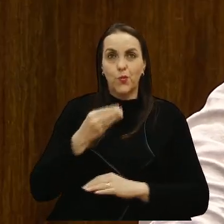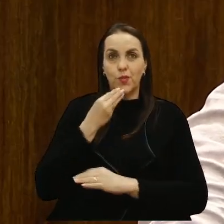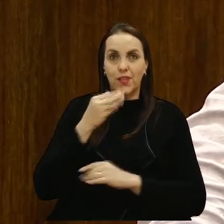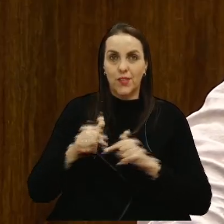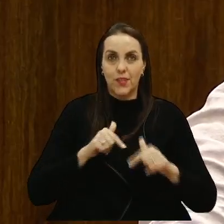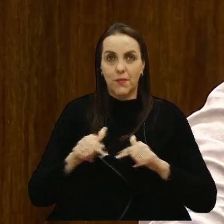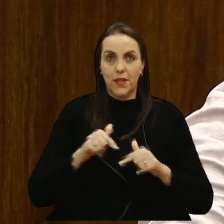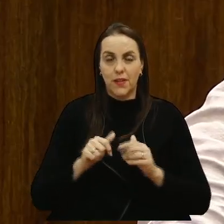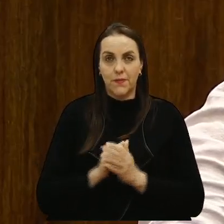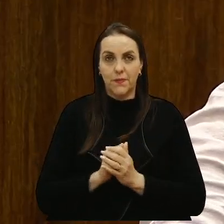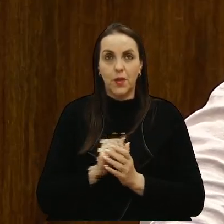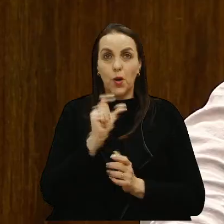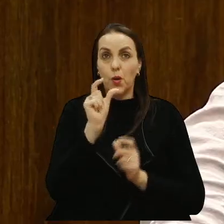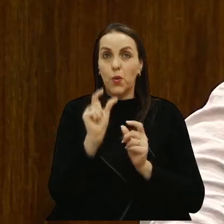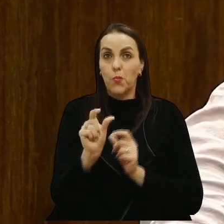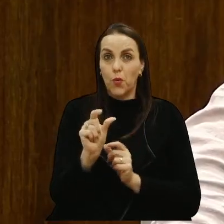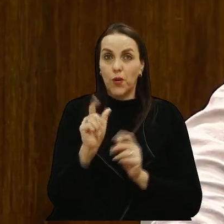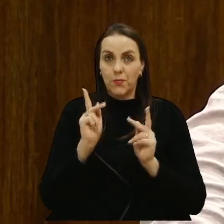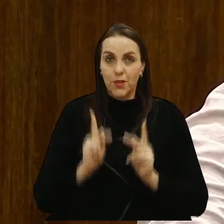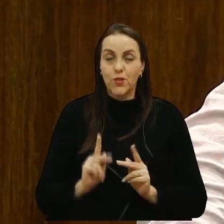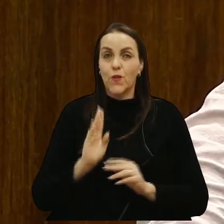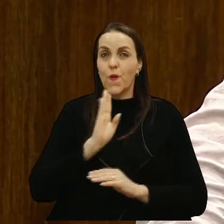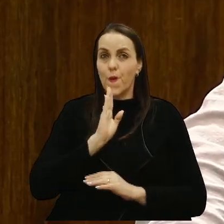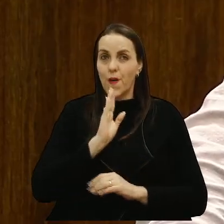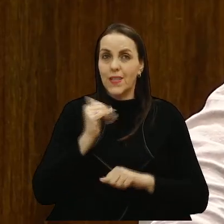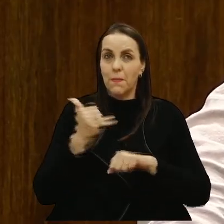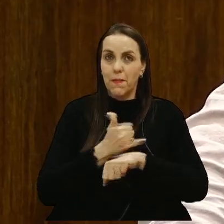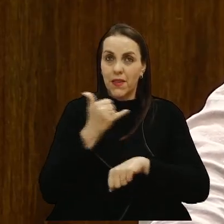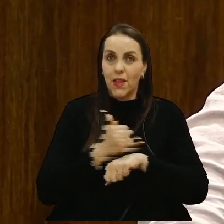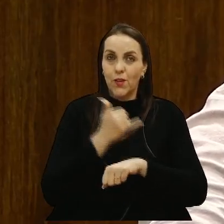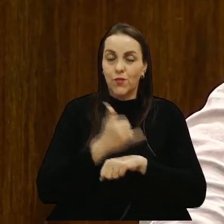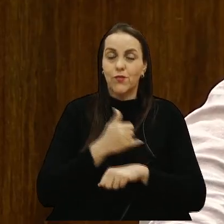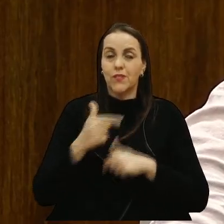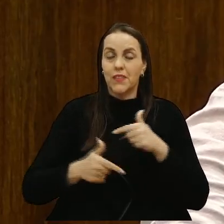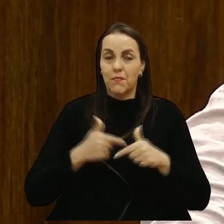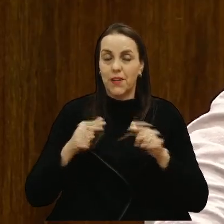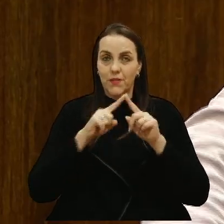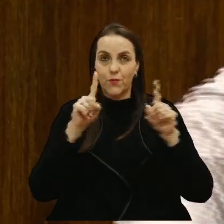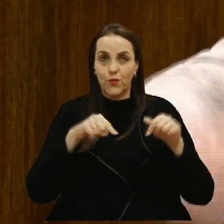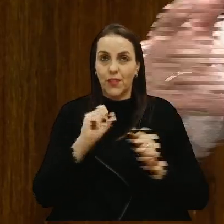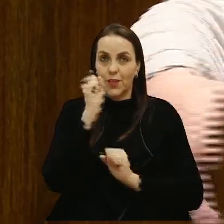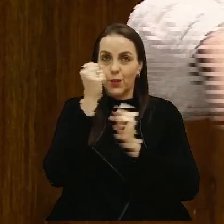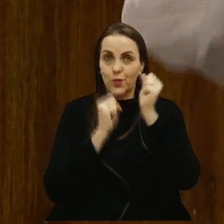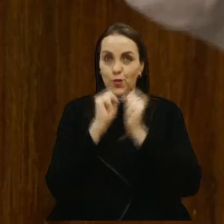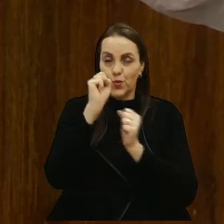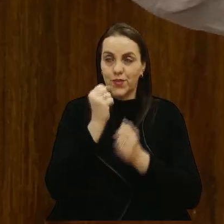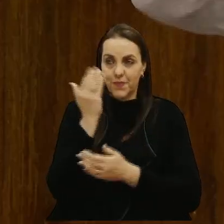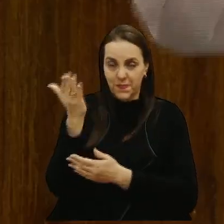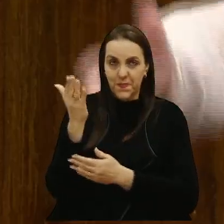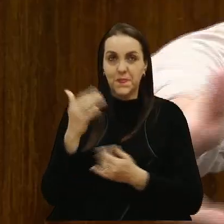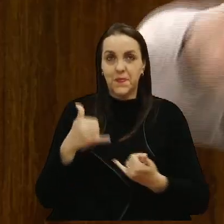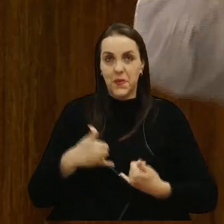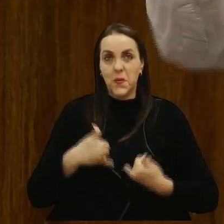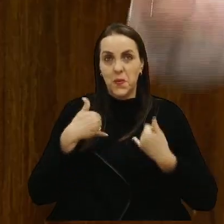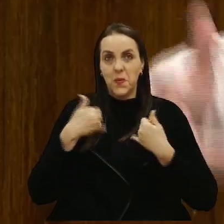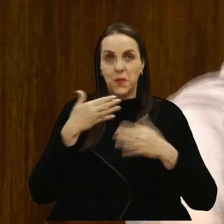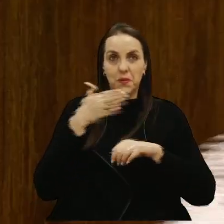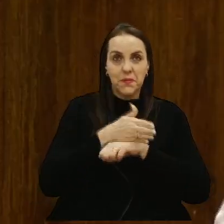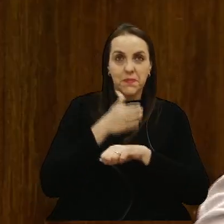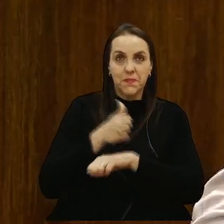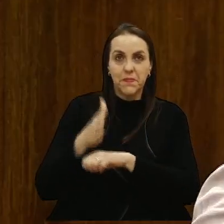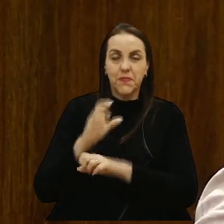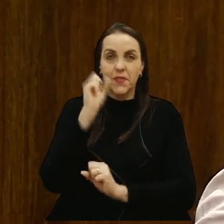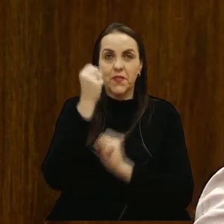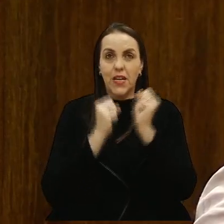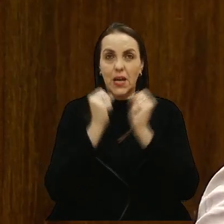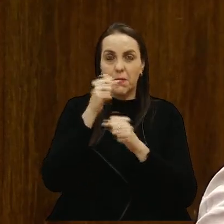cidade conhece mais de metalurgia e de trabalhadores da indústria que o senhor. O senhor sabe que eu sou orgulhoso de entrar dentro das fábricas, de conversar com as